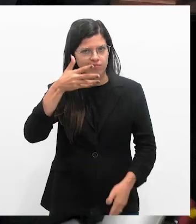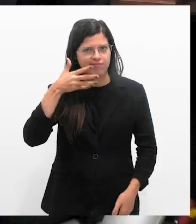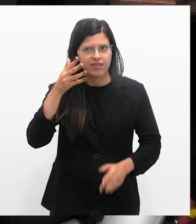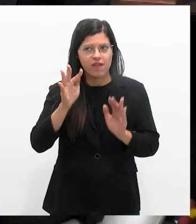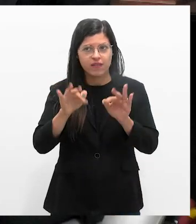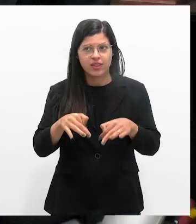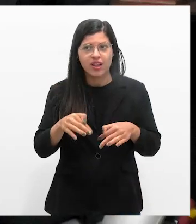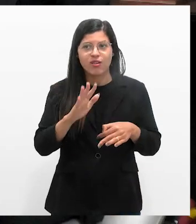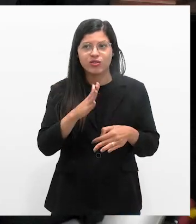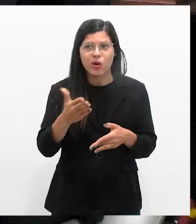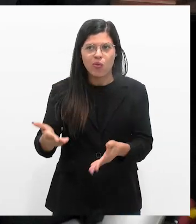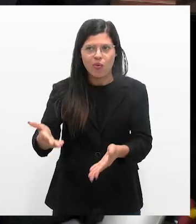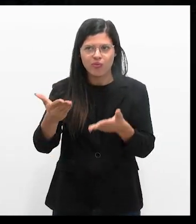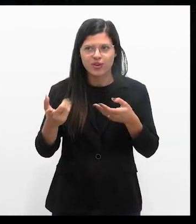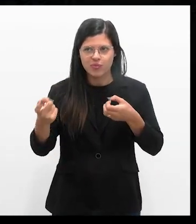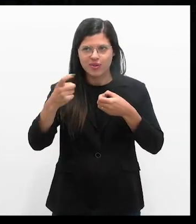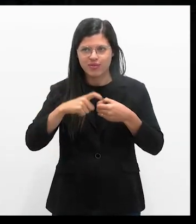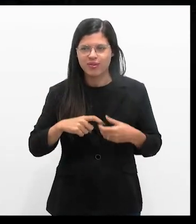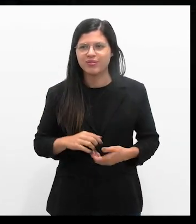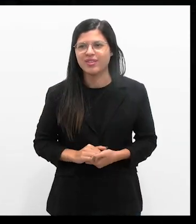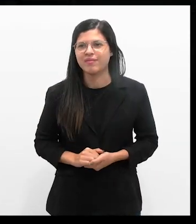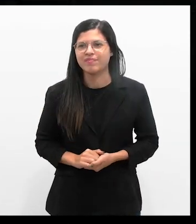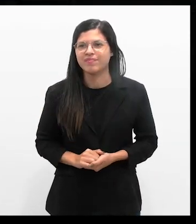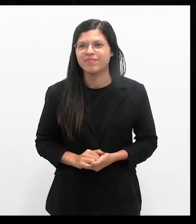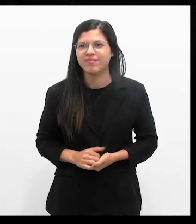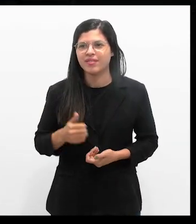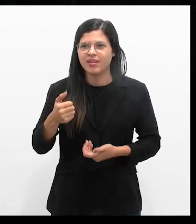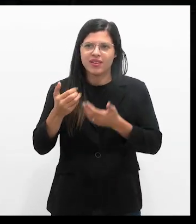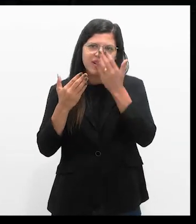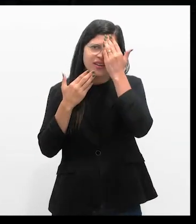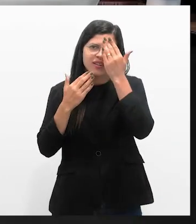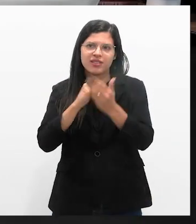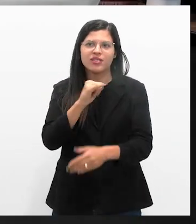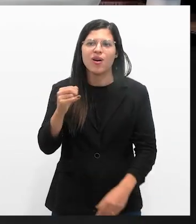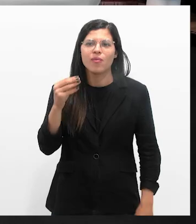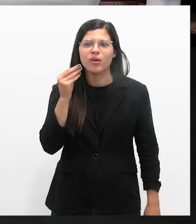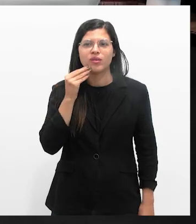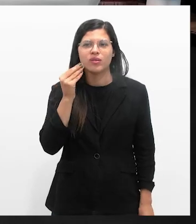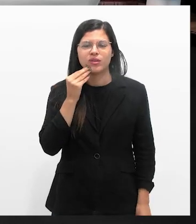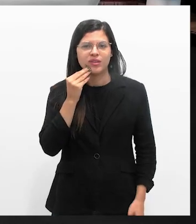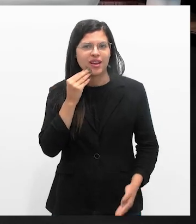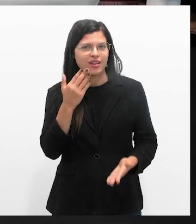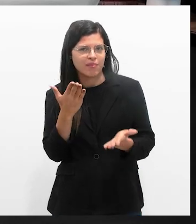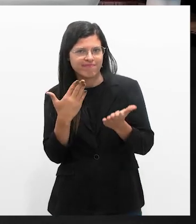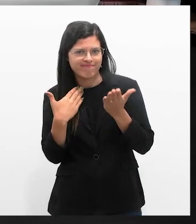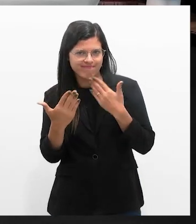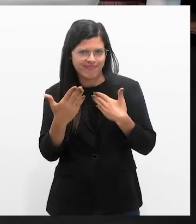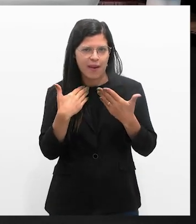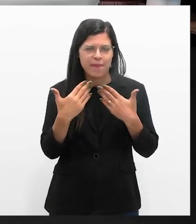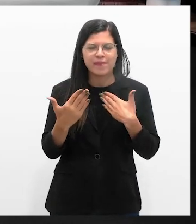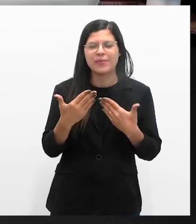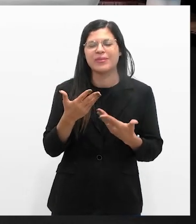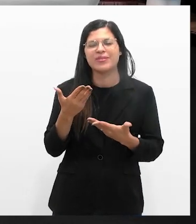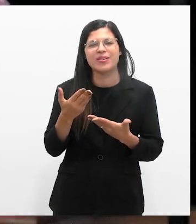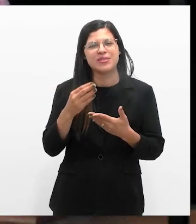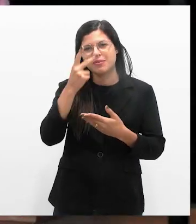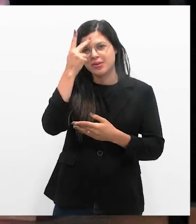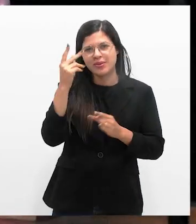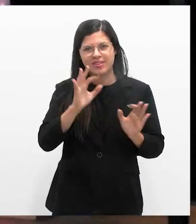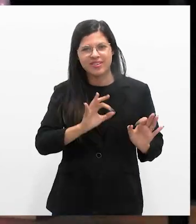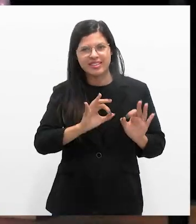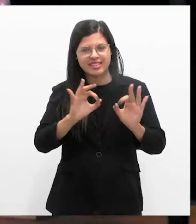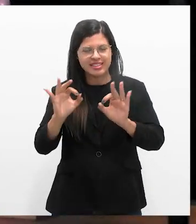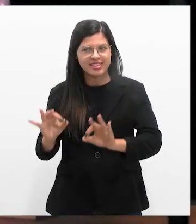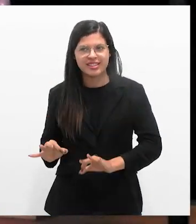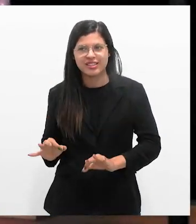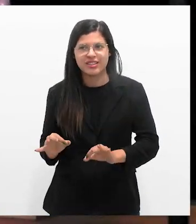palavras finais, já deixando o convite para voltar aqui conosco. Bom, primeiro agradecer a oportunidade, né, de estar batendo papo com você, com